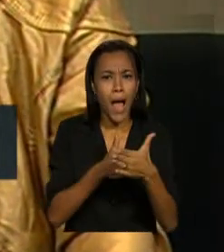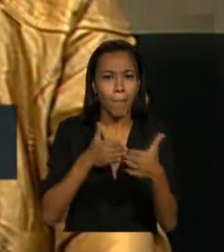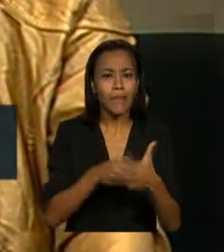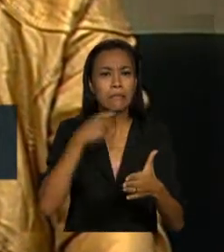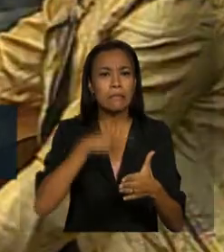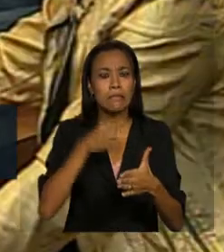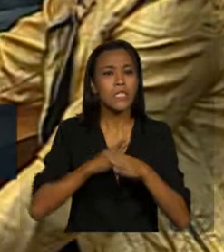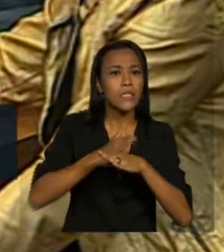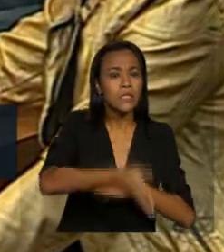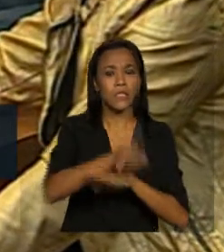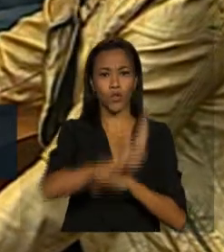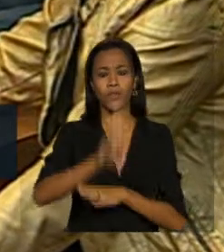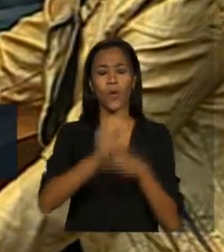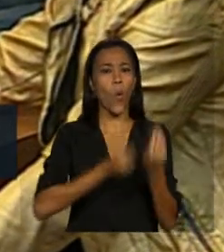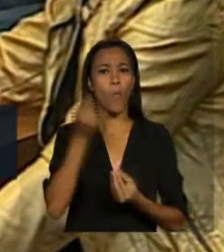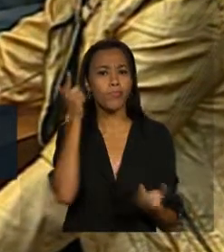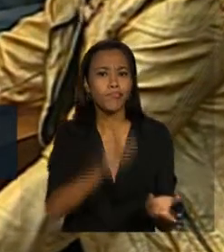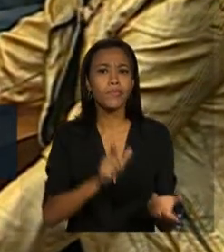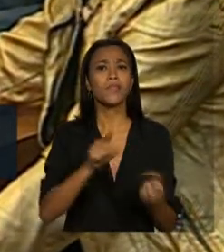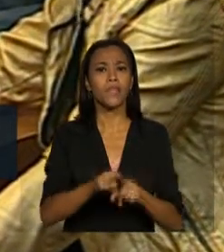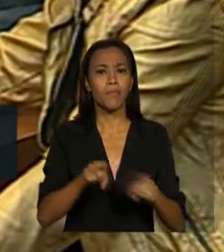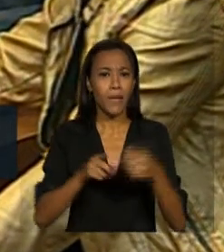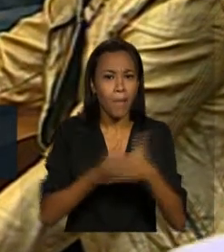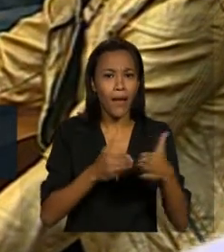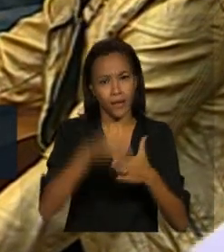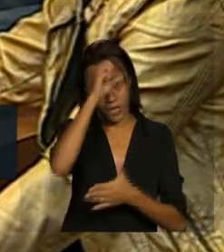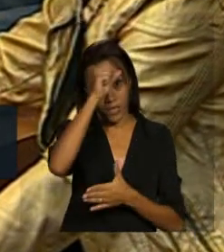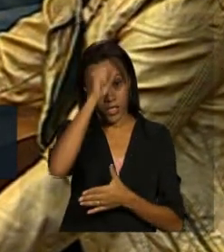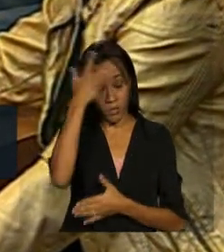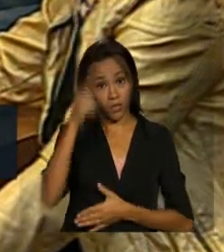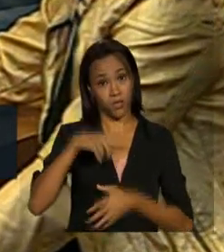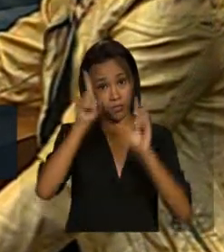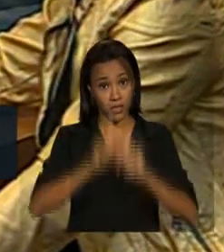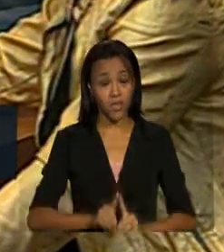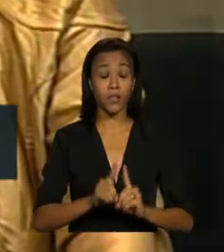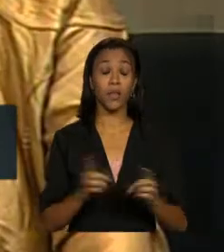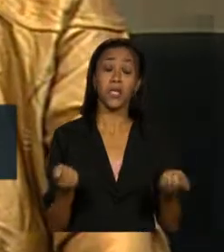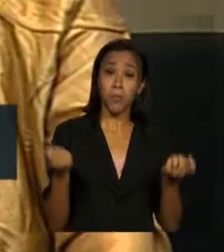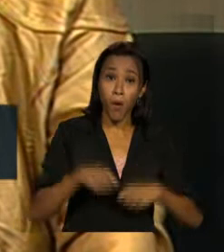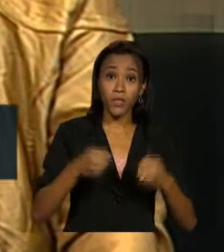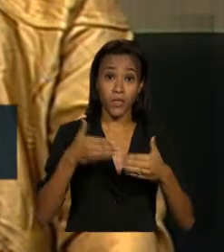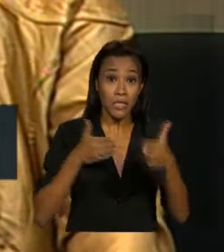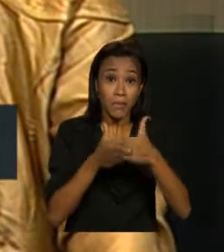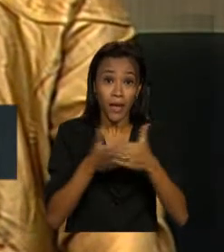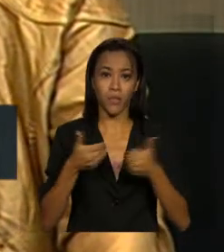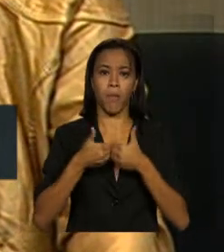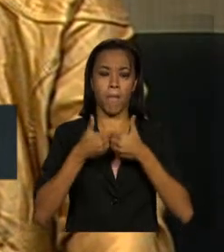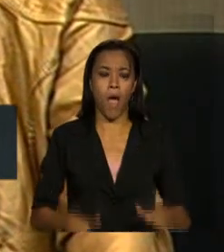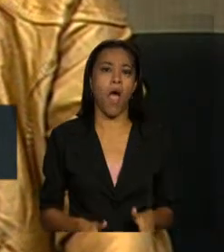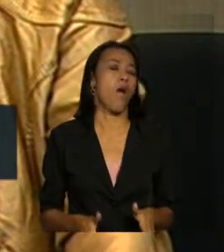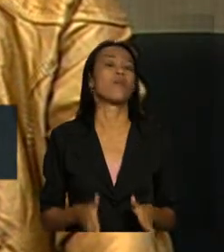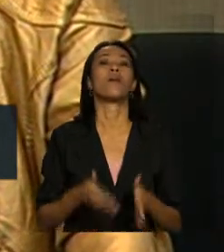no acesso, na participação e na aprendizagem das pessoas com deficiência e possam ser eliminadas.